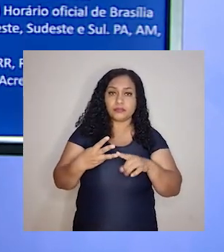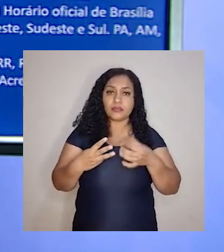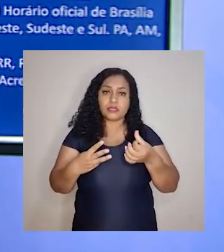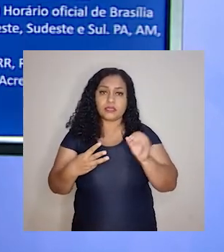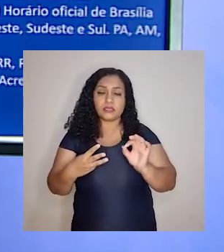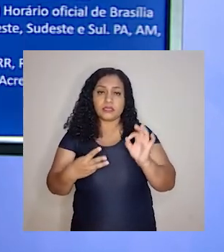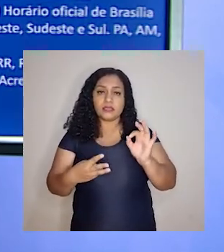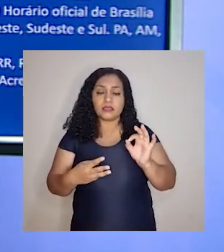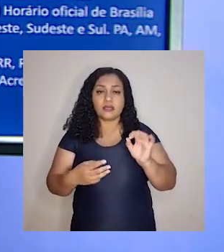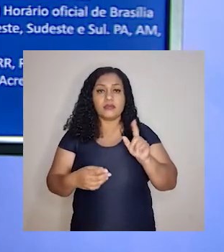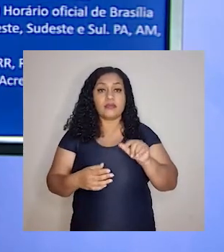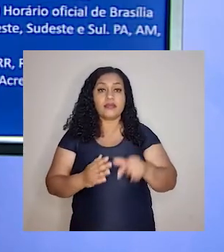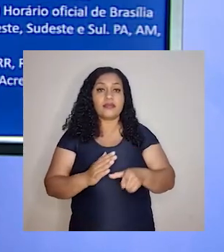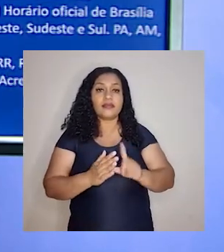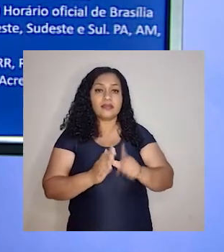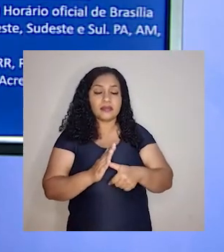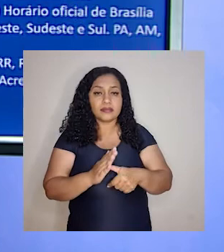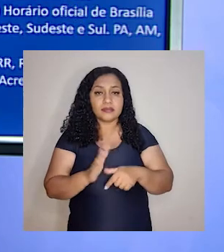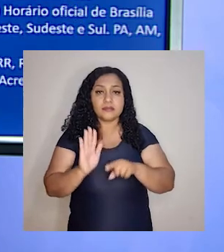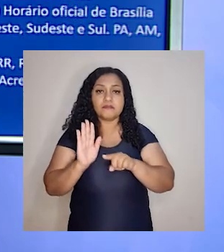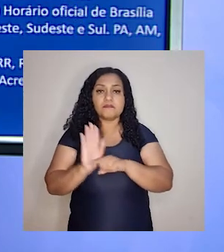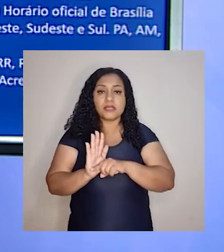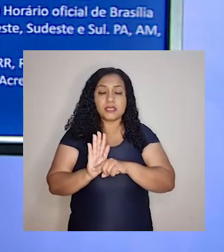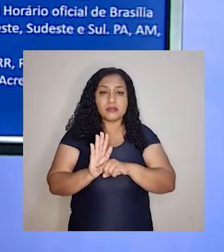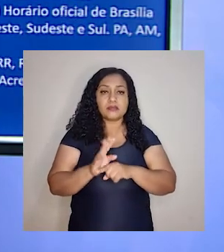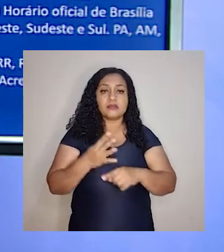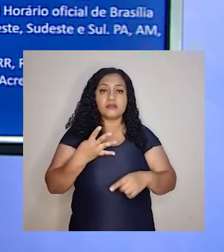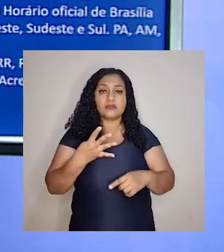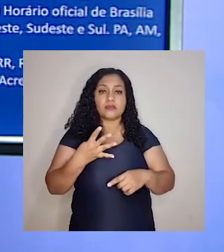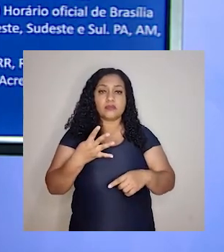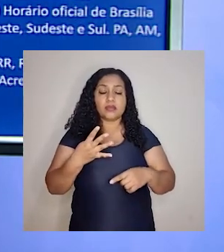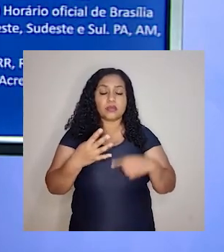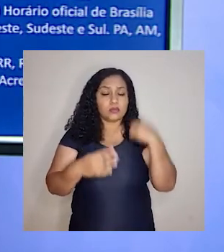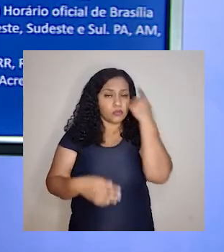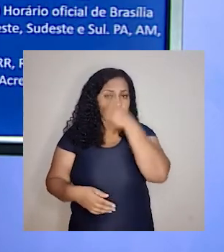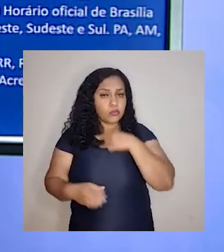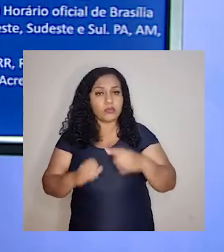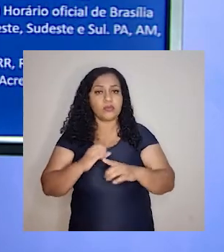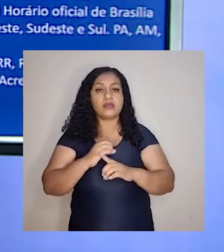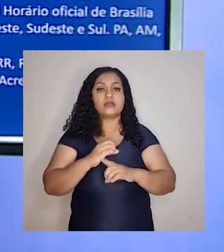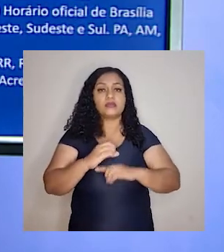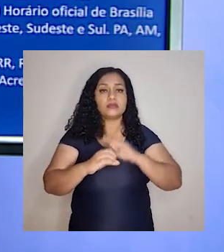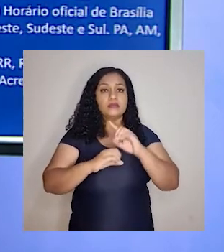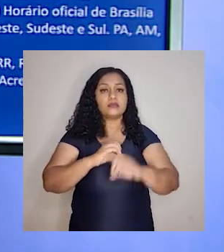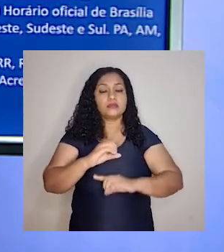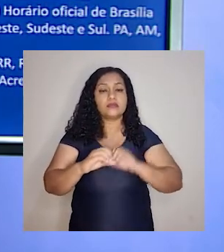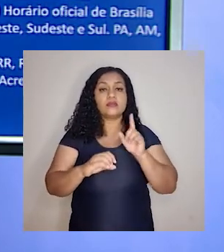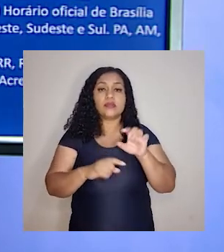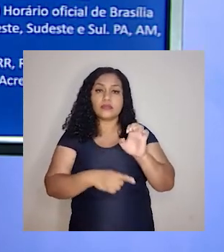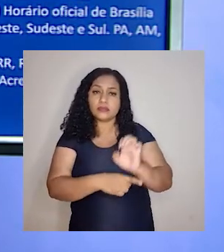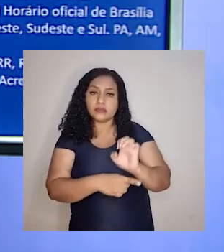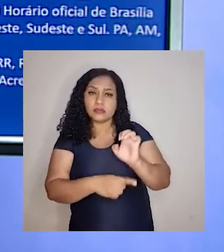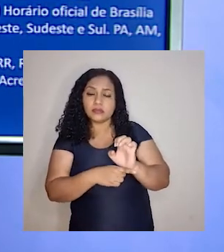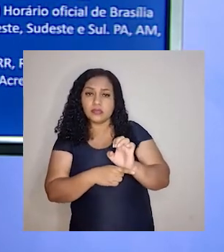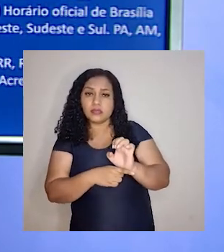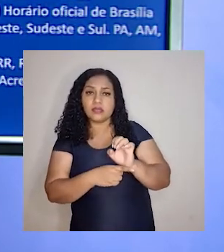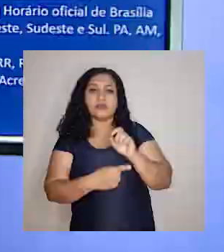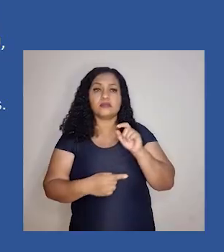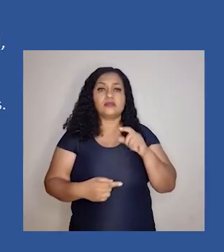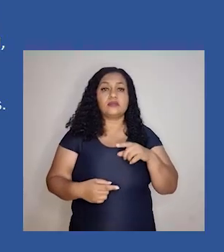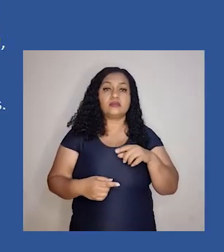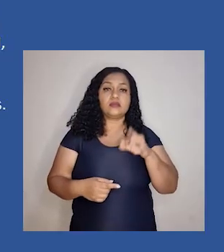fuso está a 60 graus e está atrasado menos quatro horas de Greenwich e esses aqui são os está eu